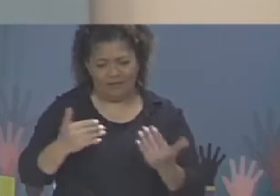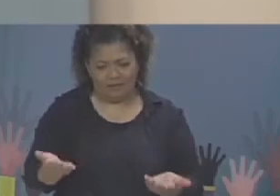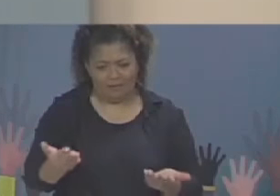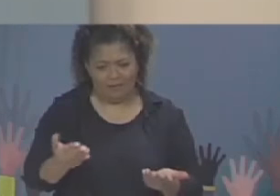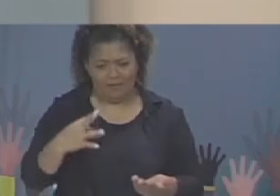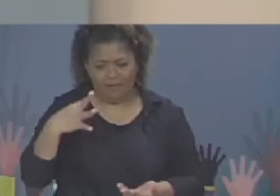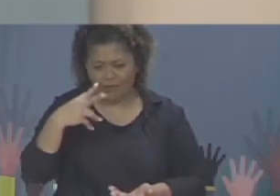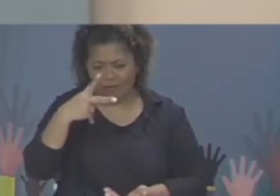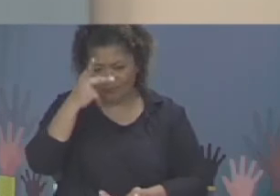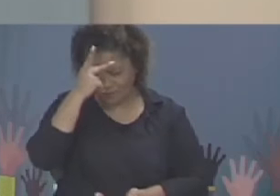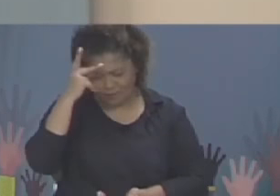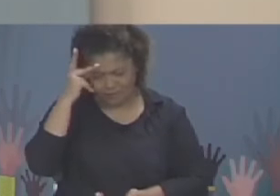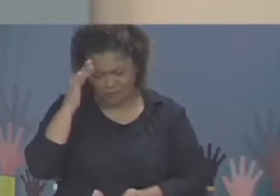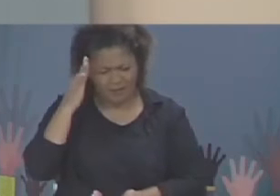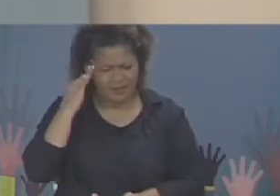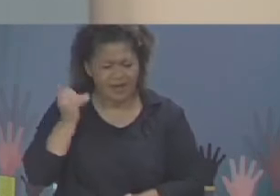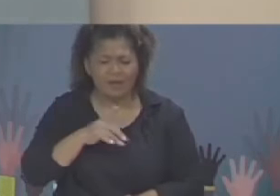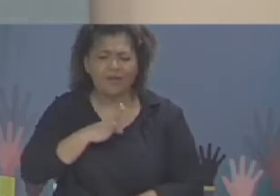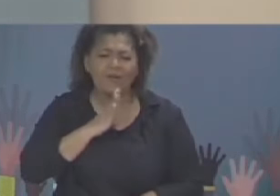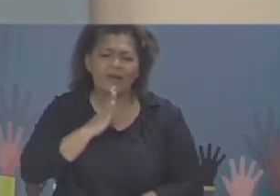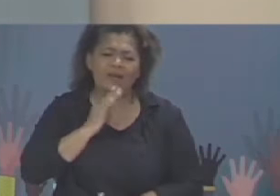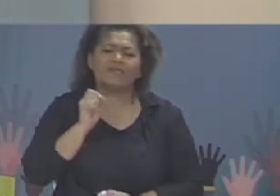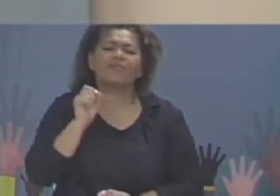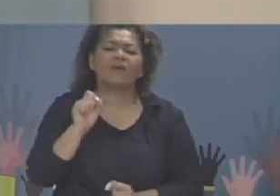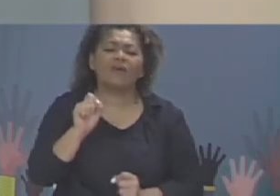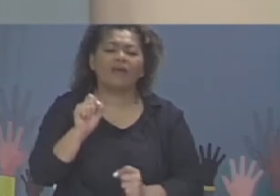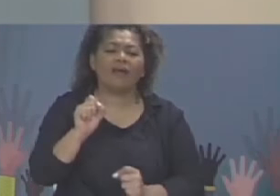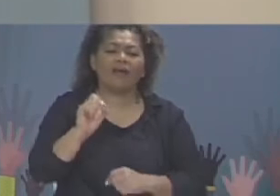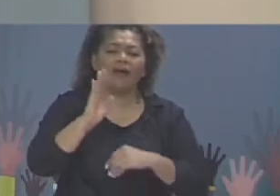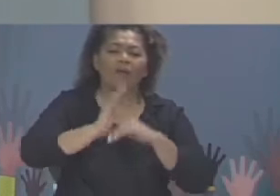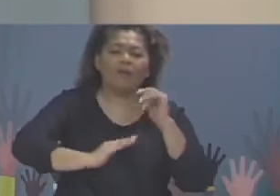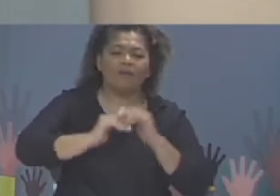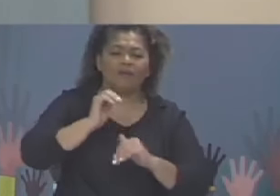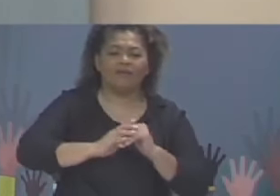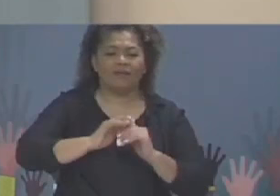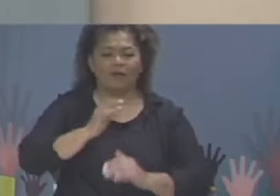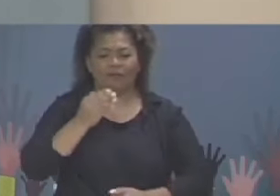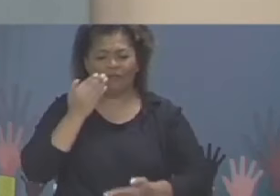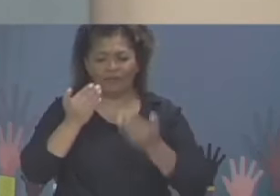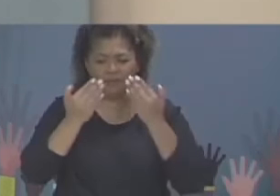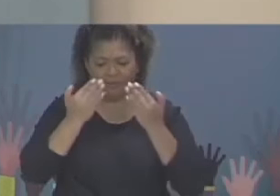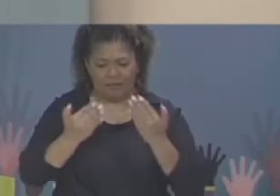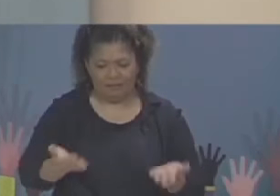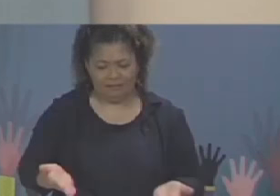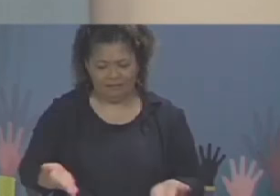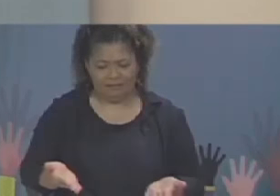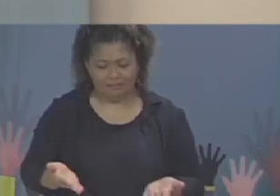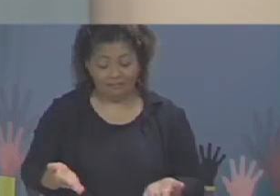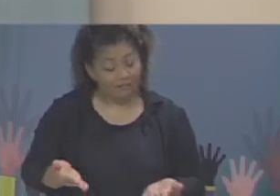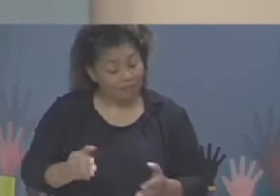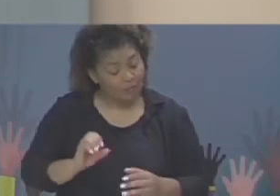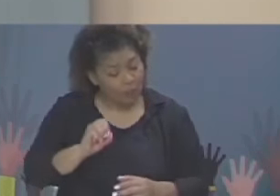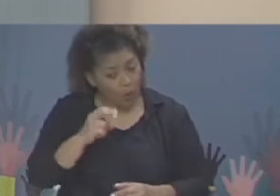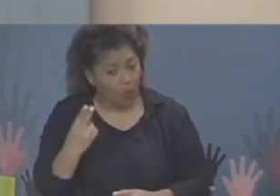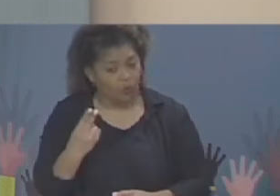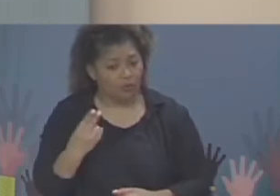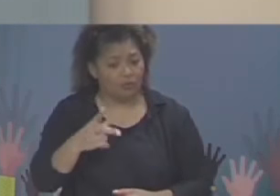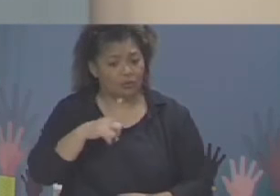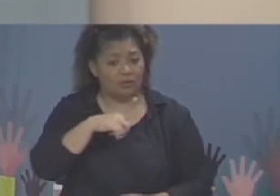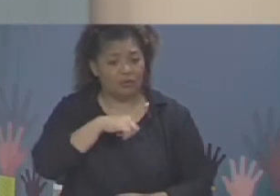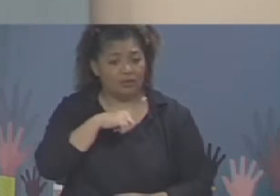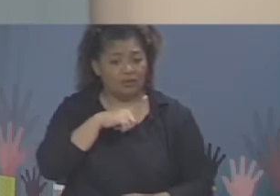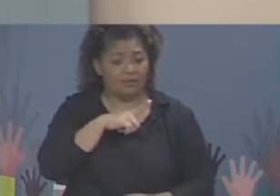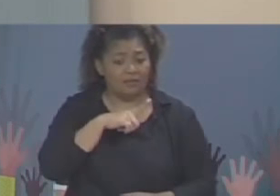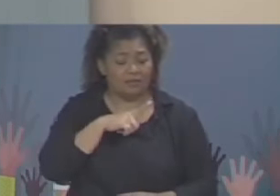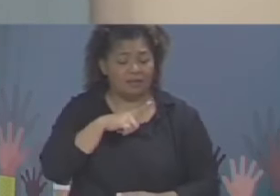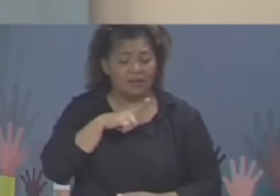renovação é tributária do método científico. E o terceiro grande passo é gestão estratégica. Ou a gente aplica a gestão estratégica ou nós somos